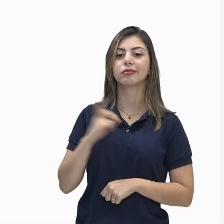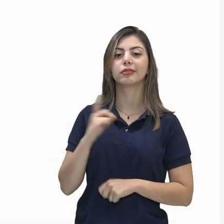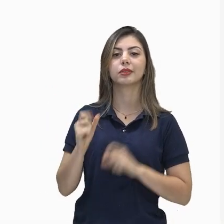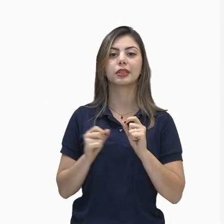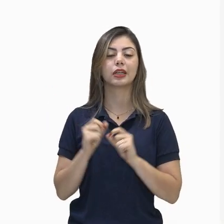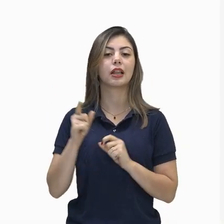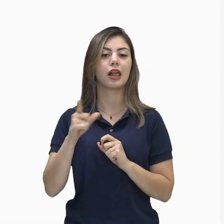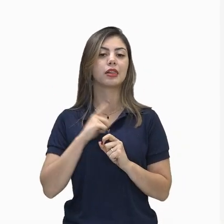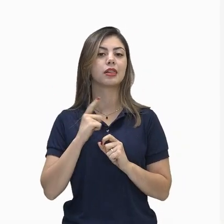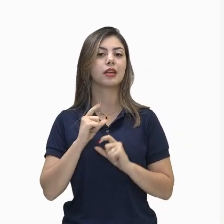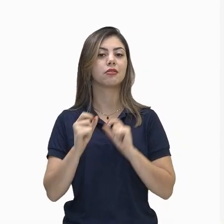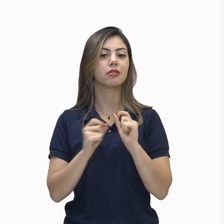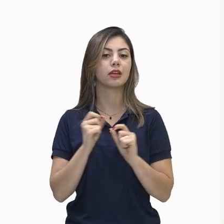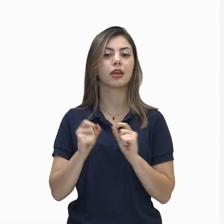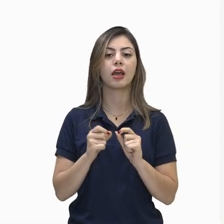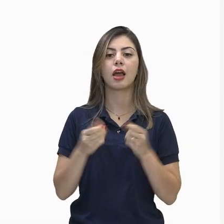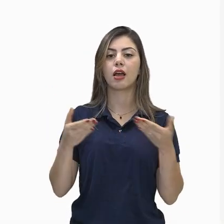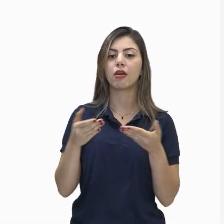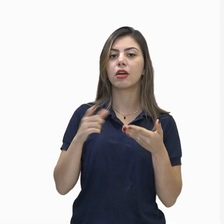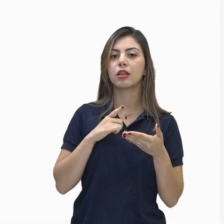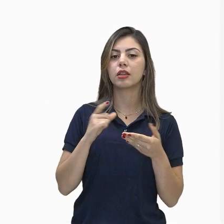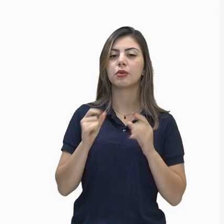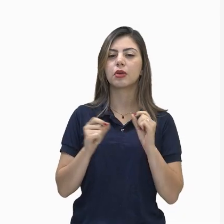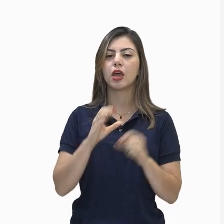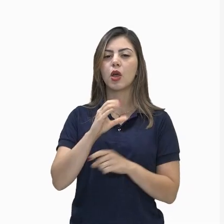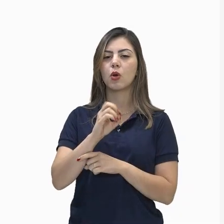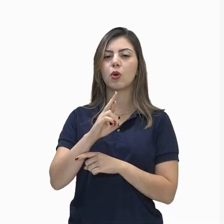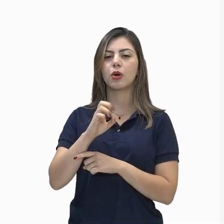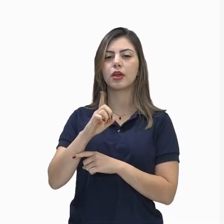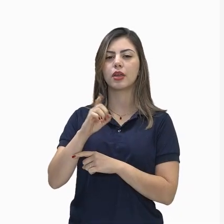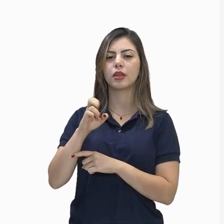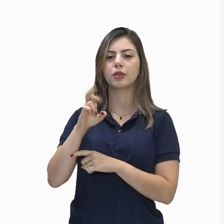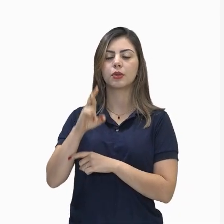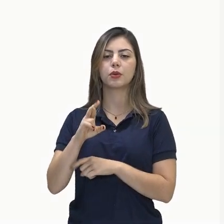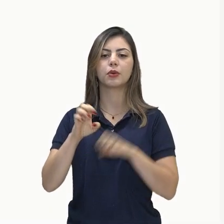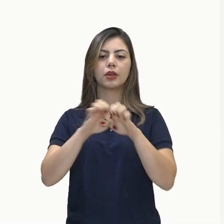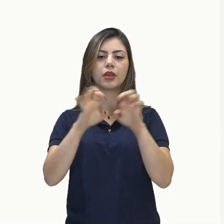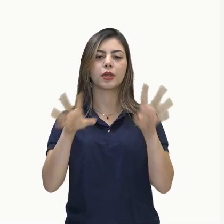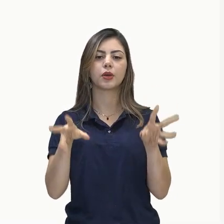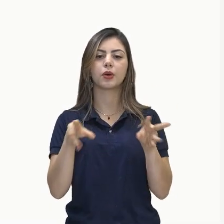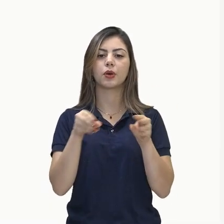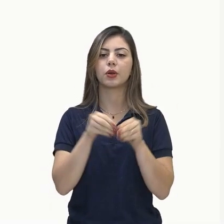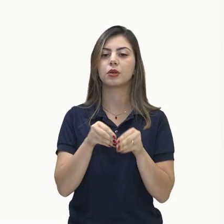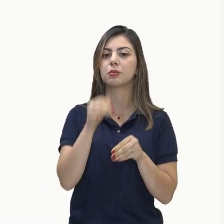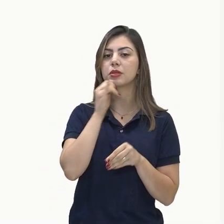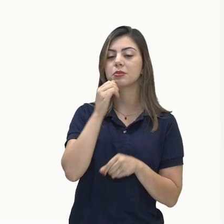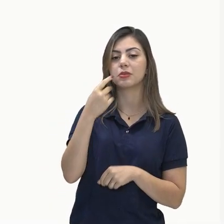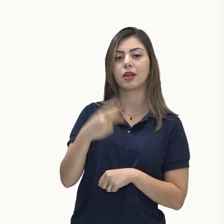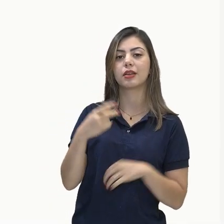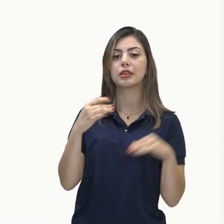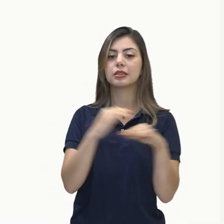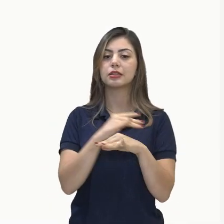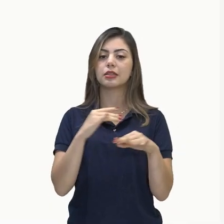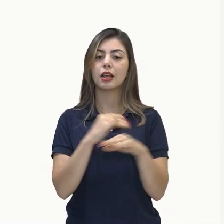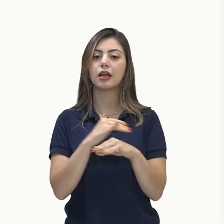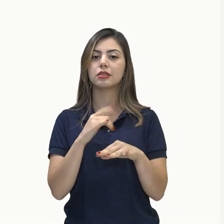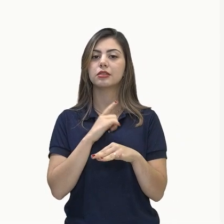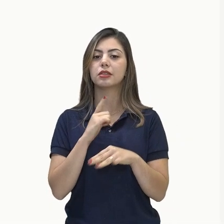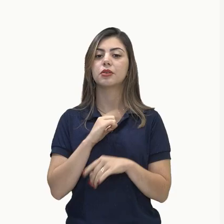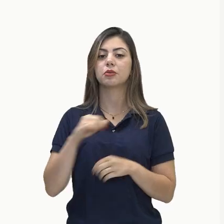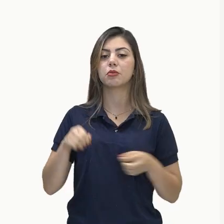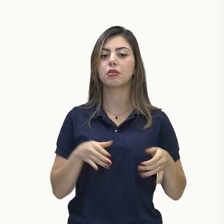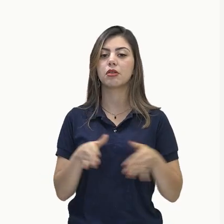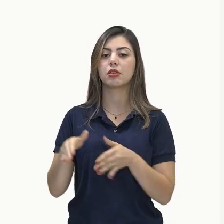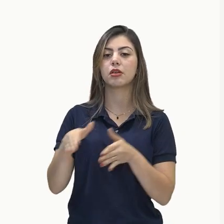Mindu. Manaus é uma cidade que cresce no meio da floresta e, por isso, preservar o verde dentro de uma área urbana é um